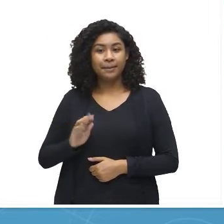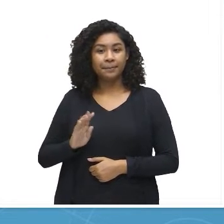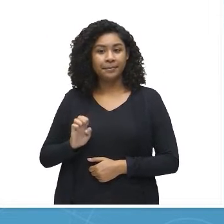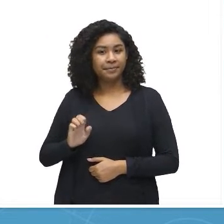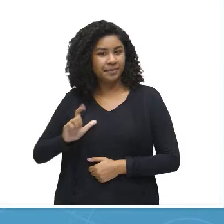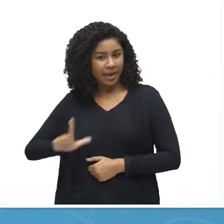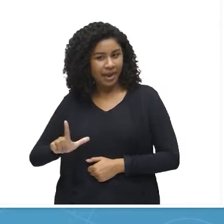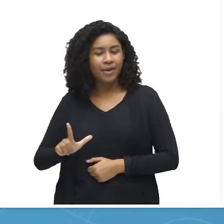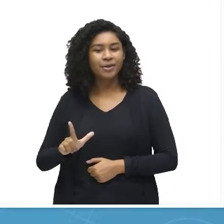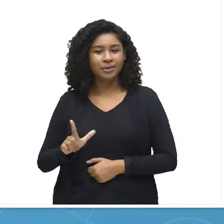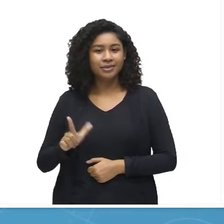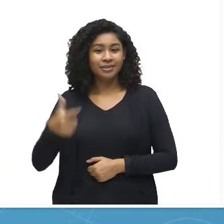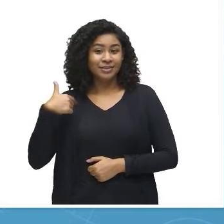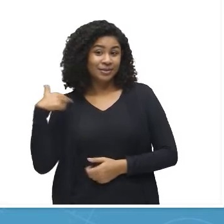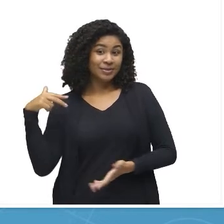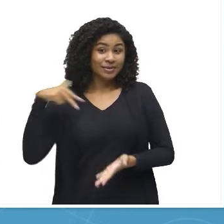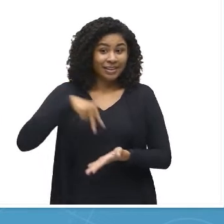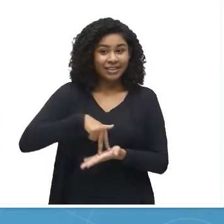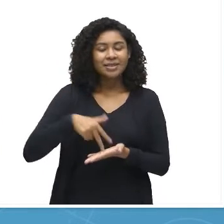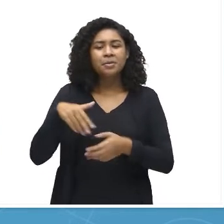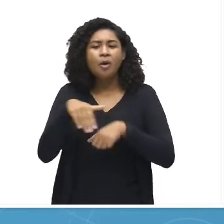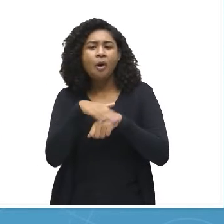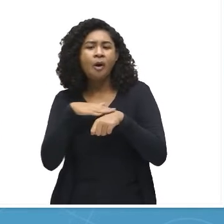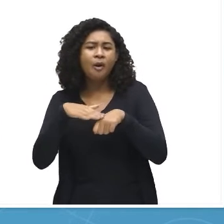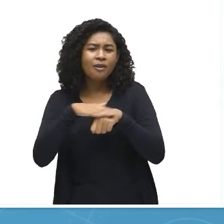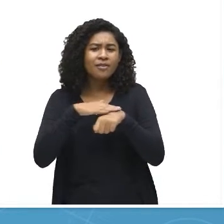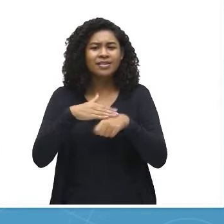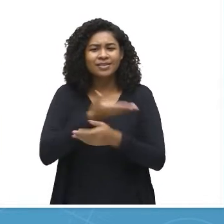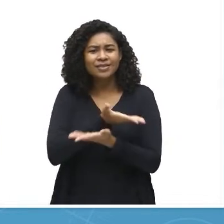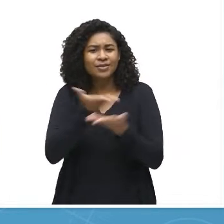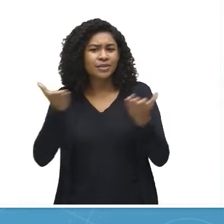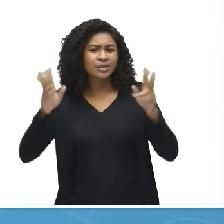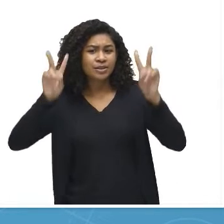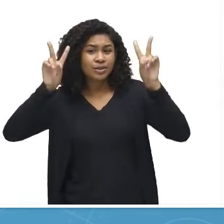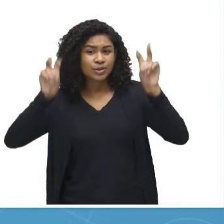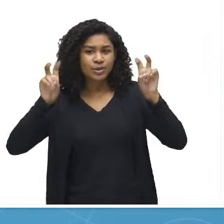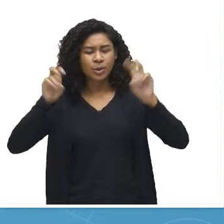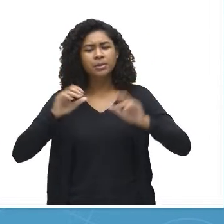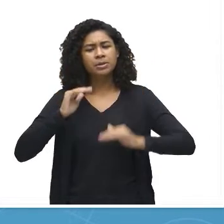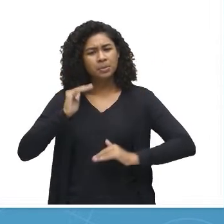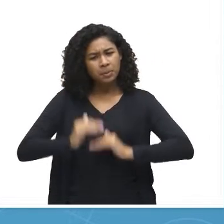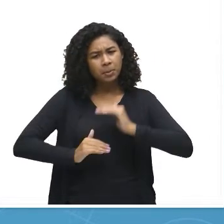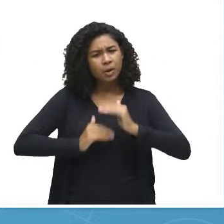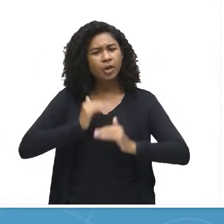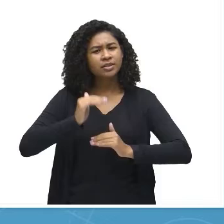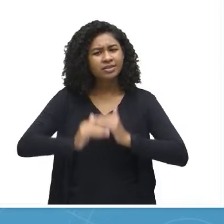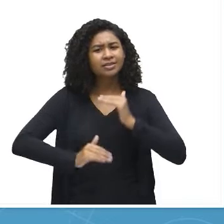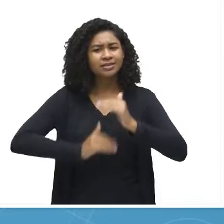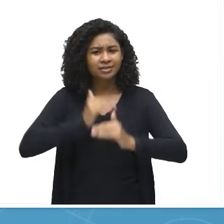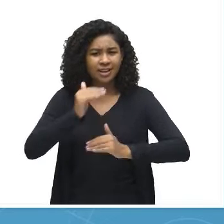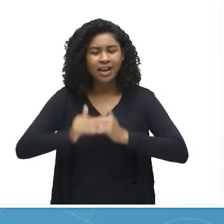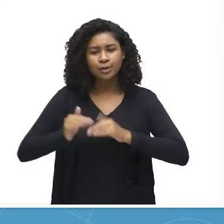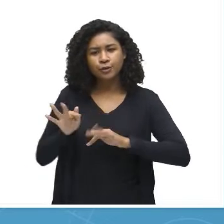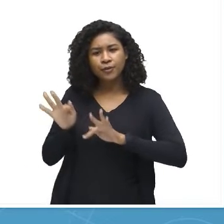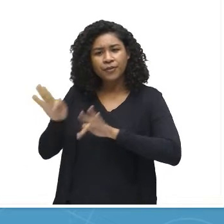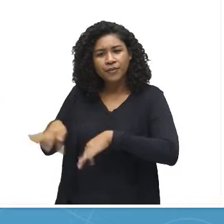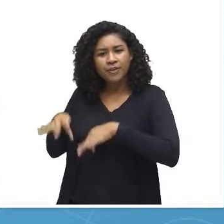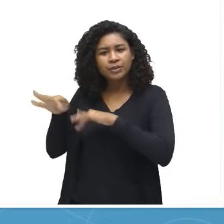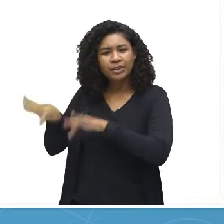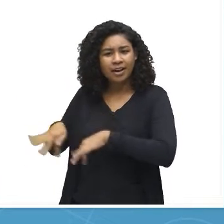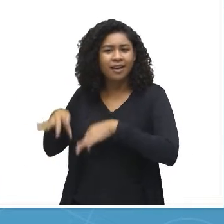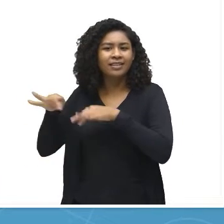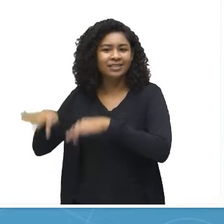estar por aqui conversando sobre esse processo de início do feudalismo, da